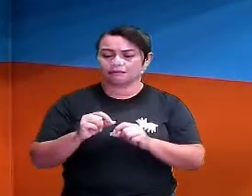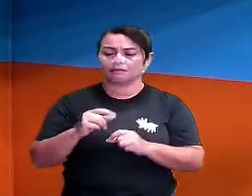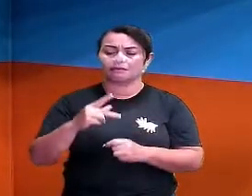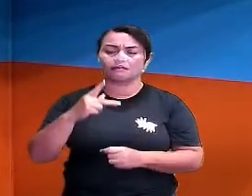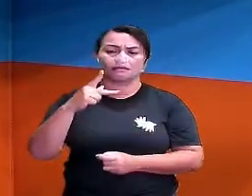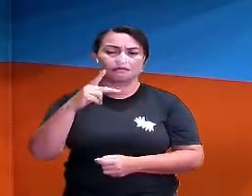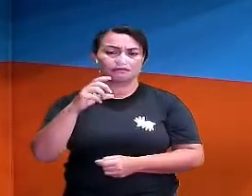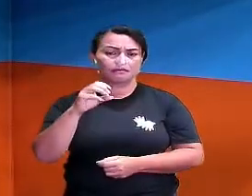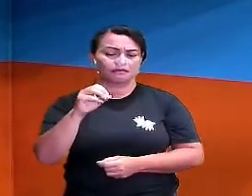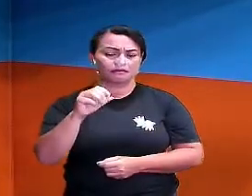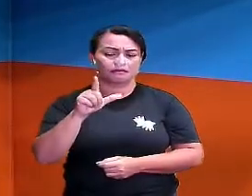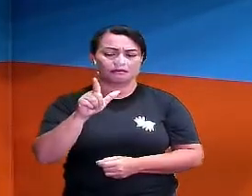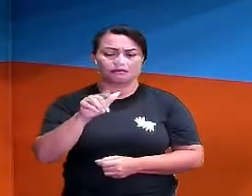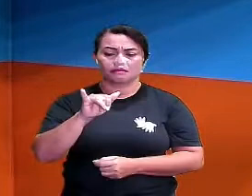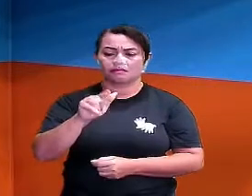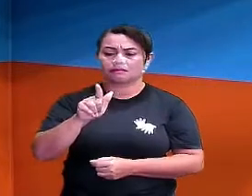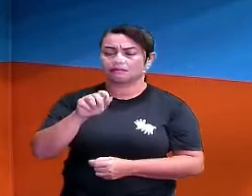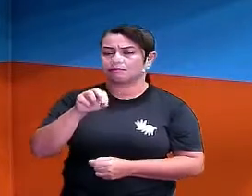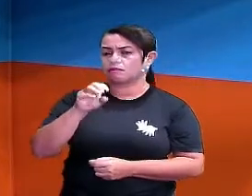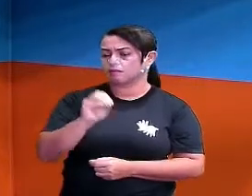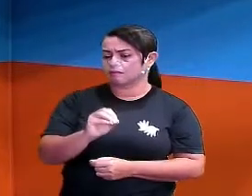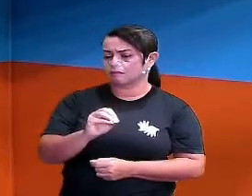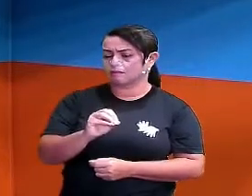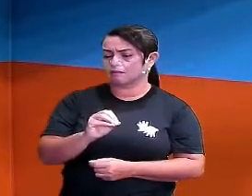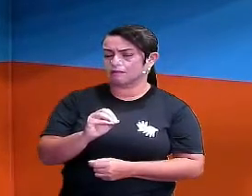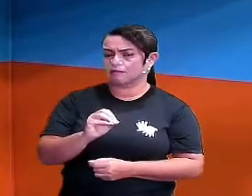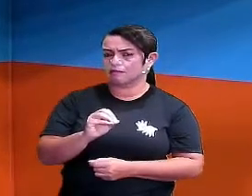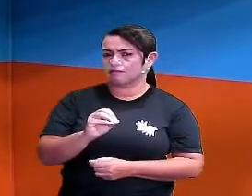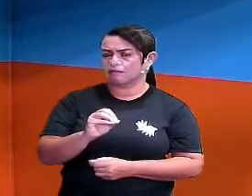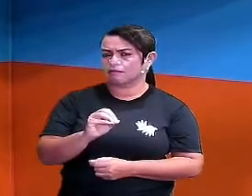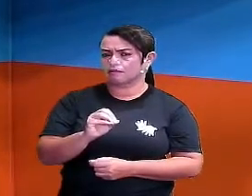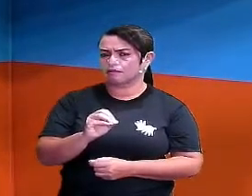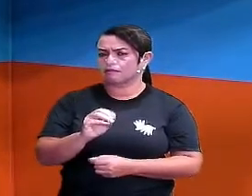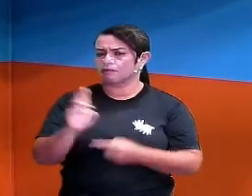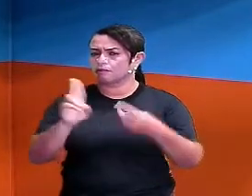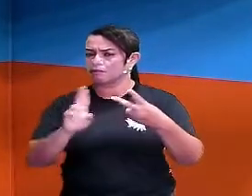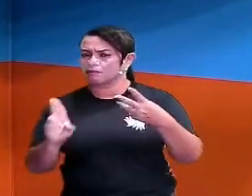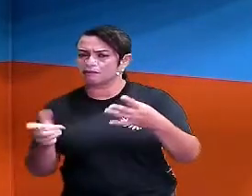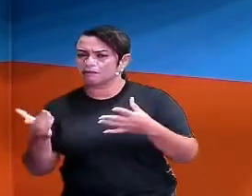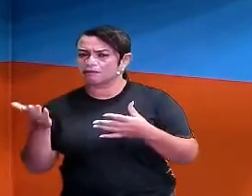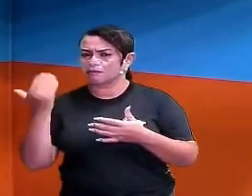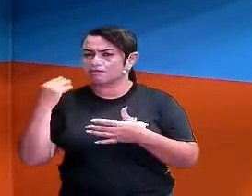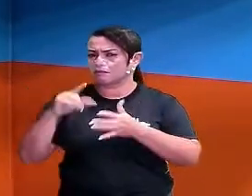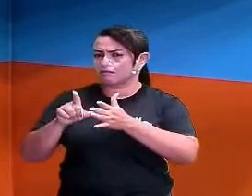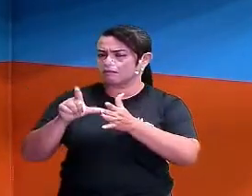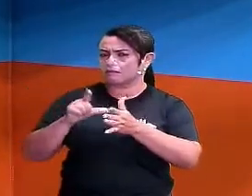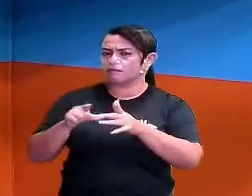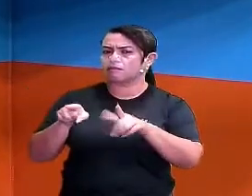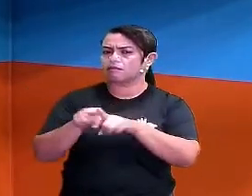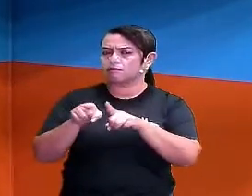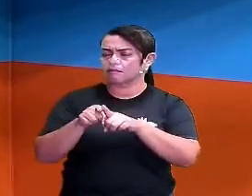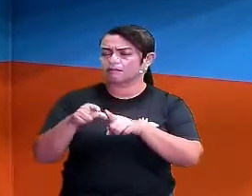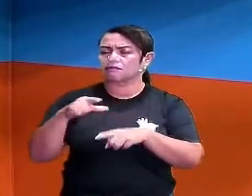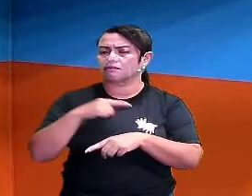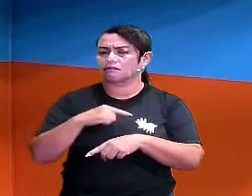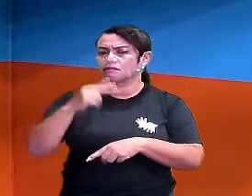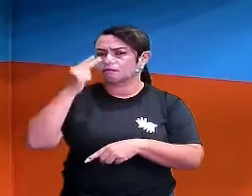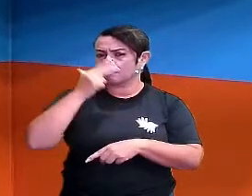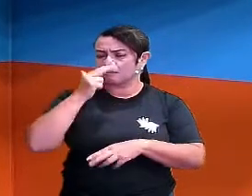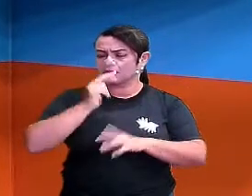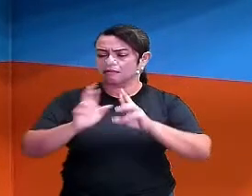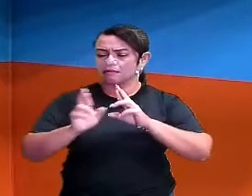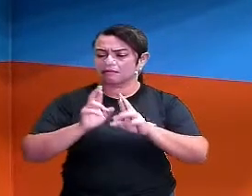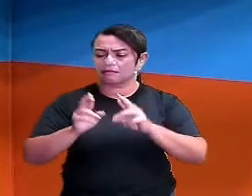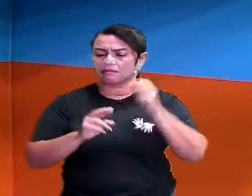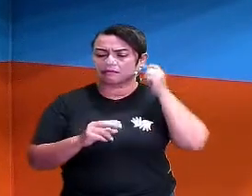polígonos equiângulo, se só tem polígonos equilátero e se tem com as duas